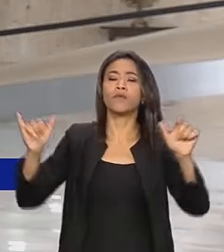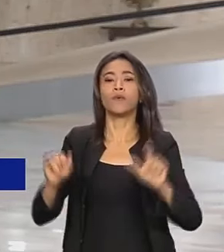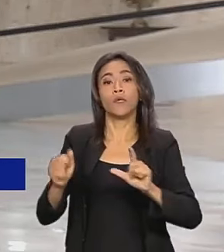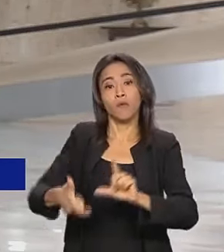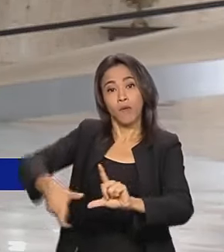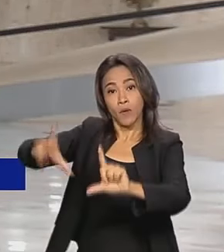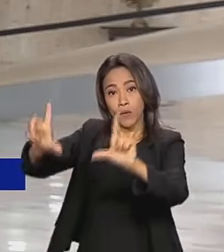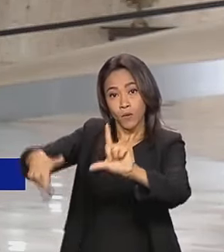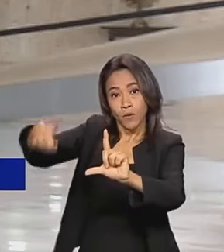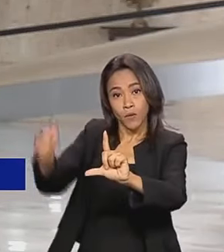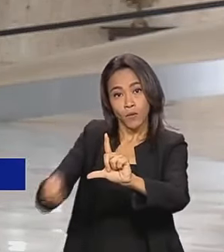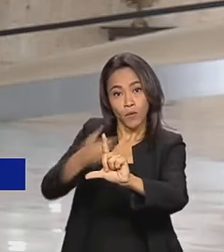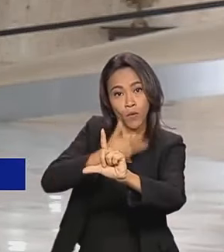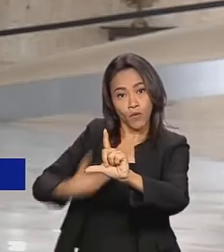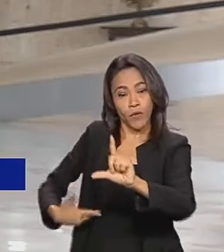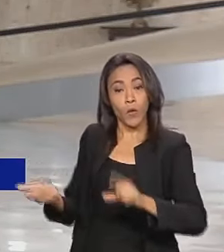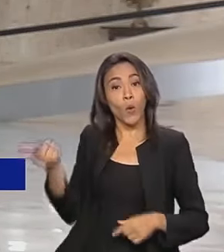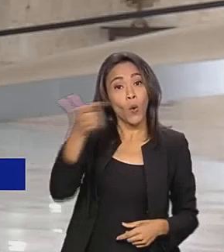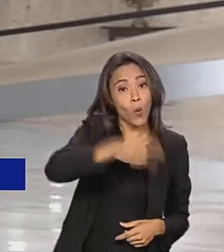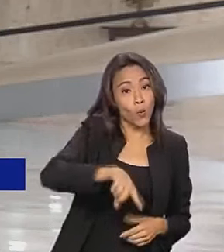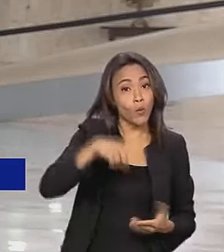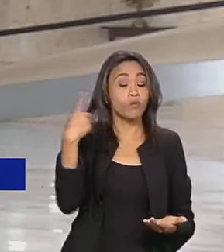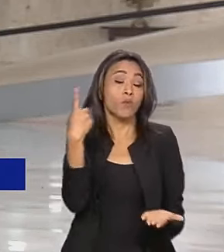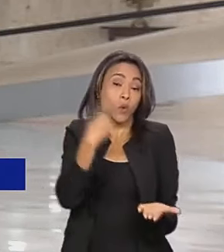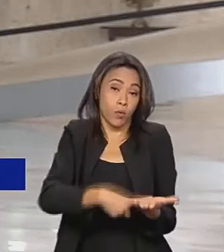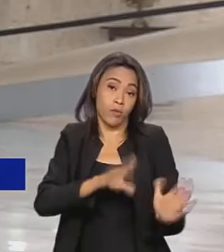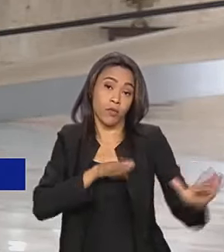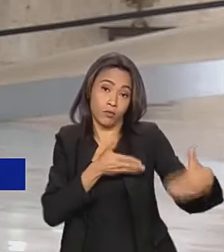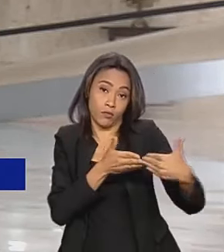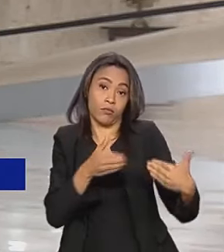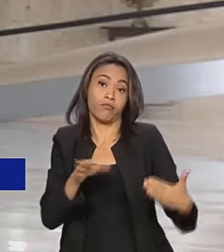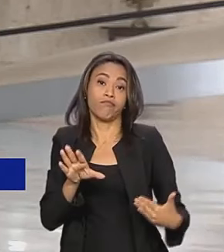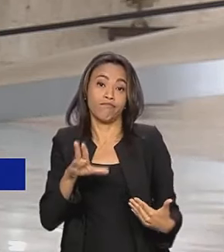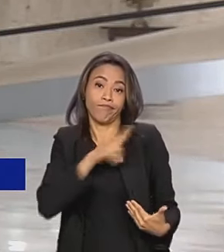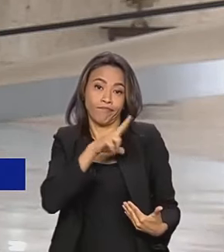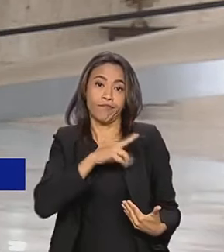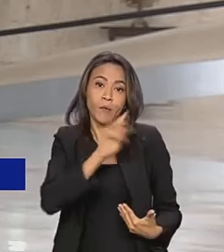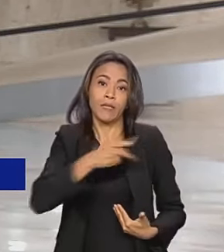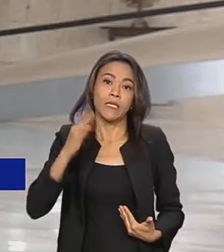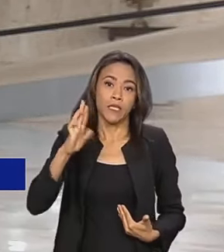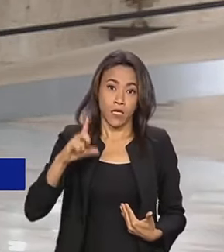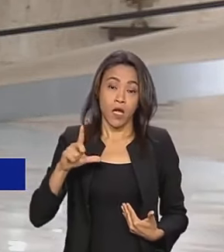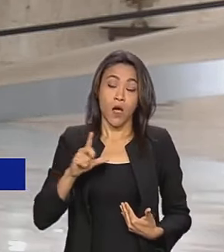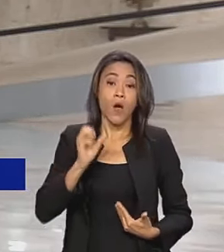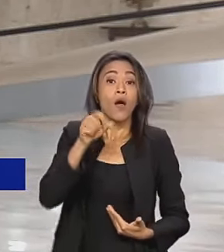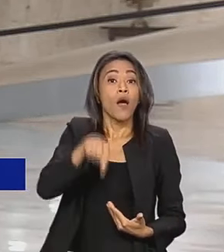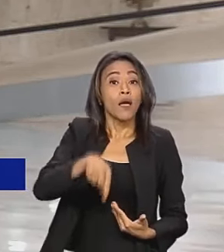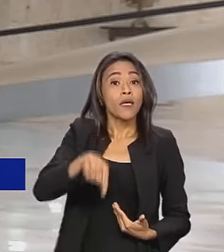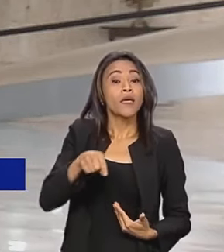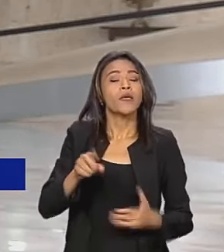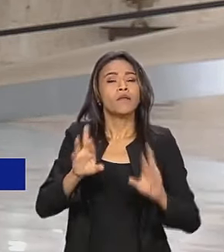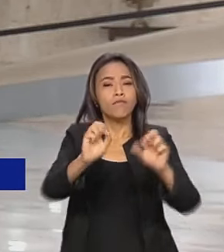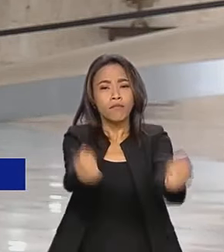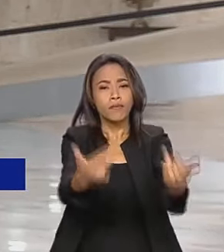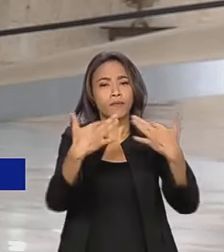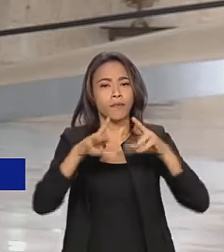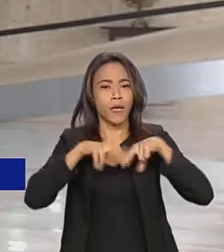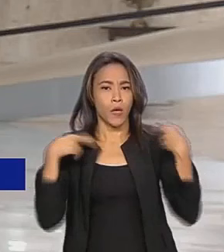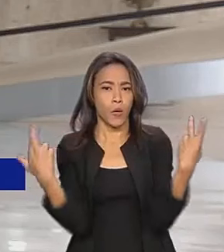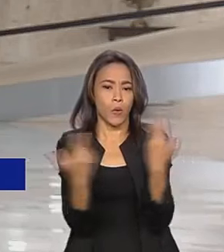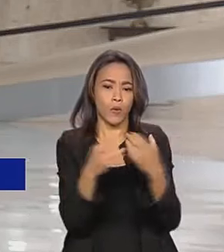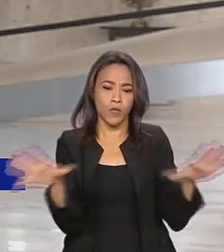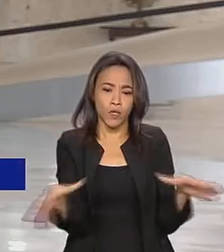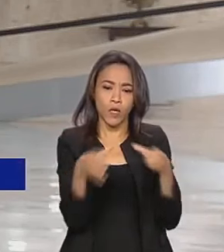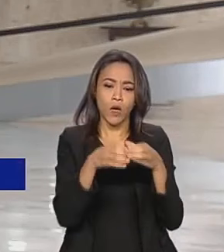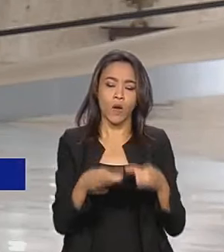sobre a agenda fechada do presidente às 11:30 da manhã ele se reúne aqui no Palácio do Planalto com o Ministro dos Direitos